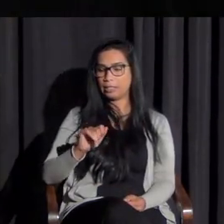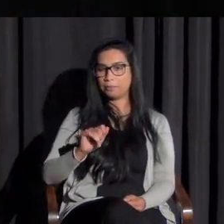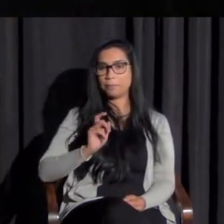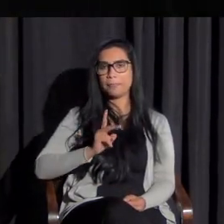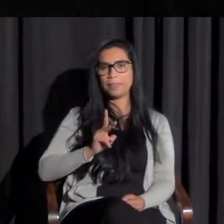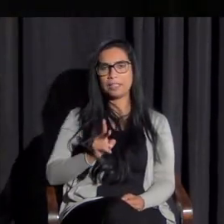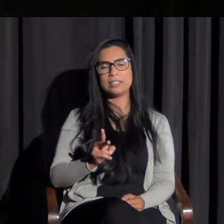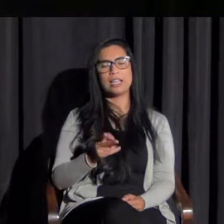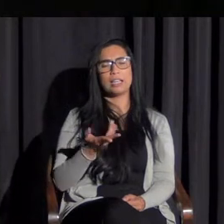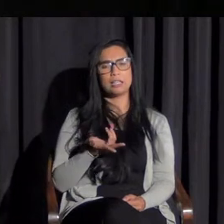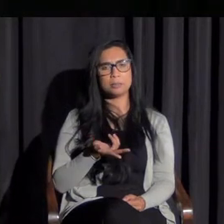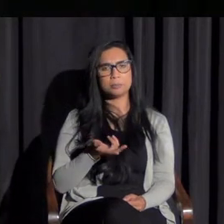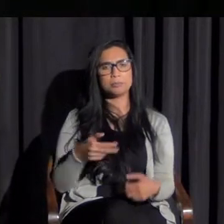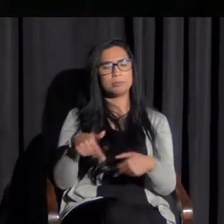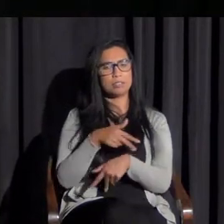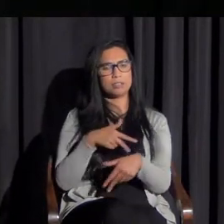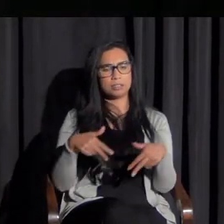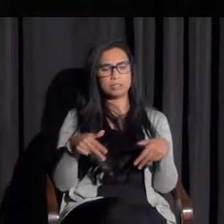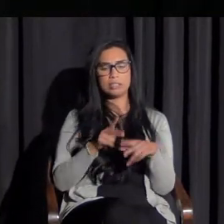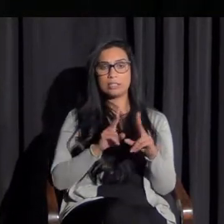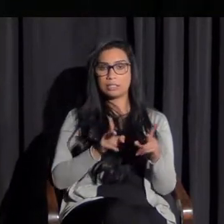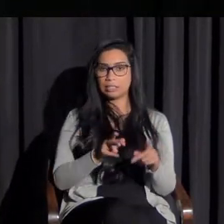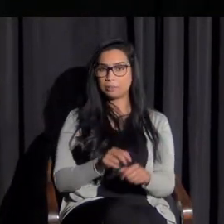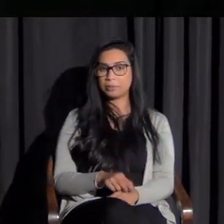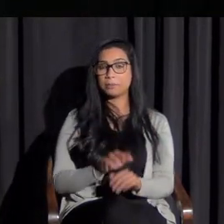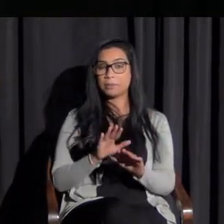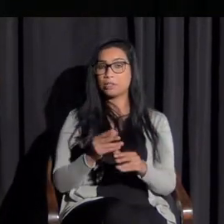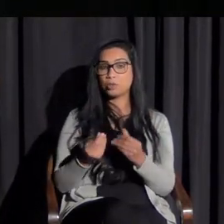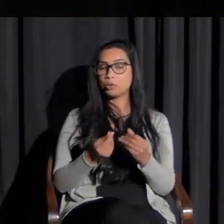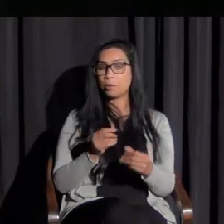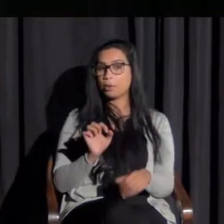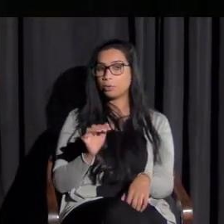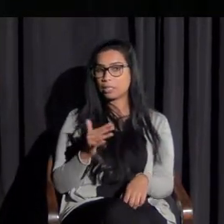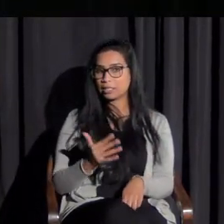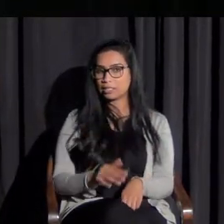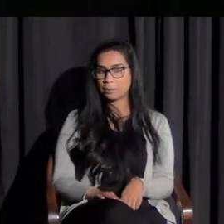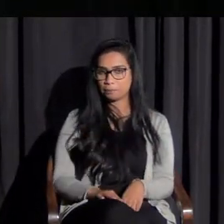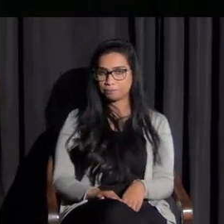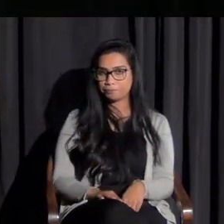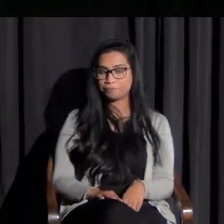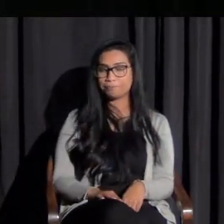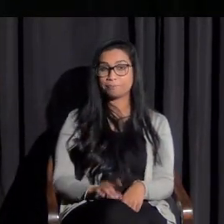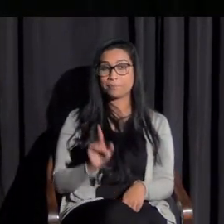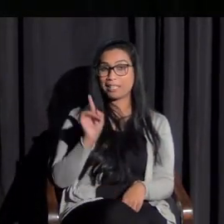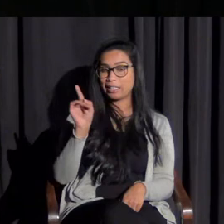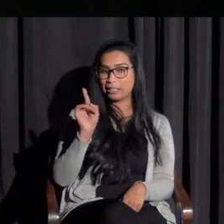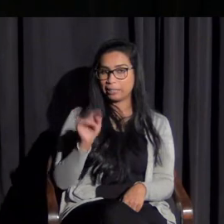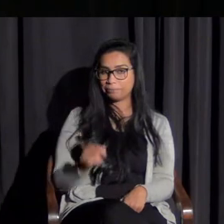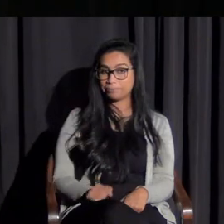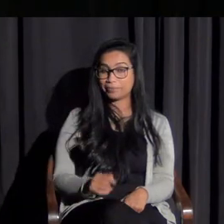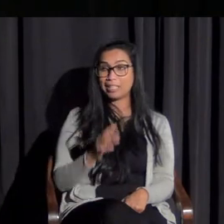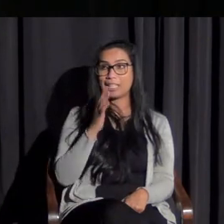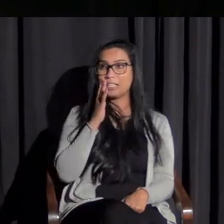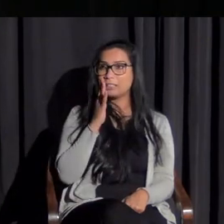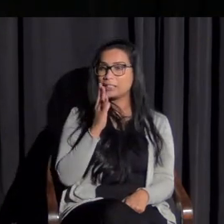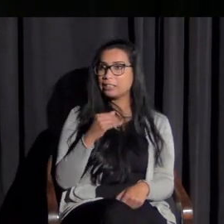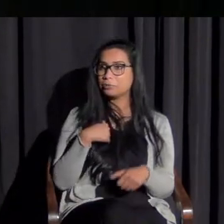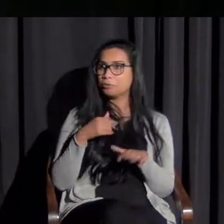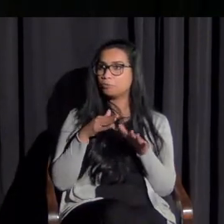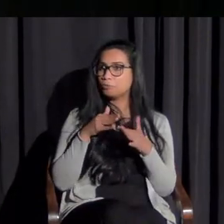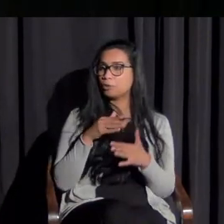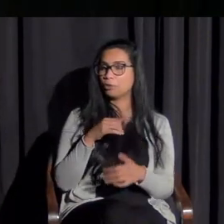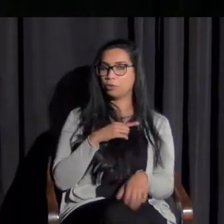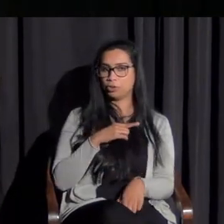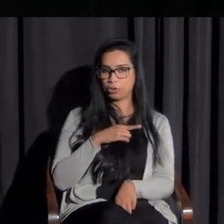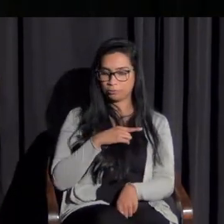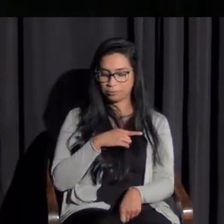por lá. E o que acontece? Né? O que, que passa a acontecer que me chama a atenção para a gente